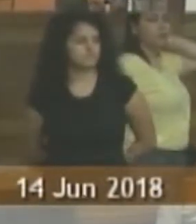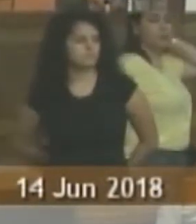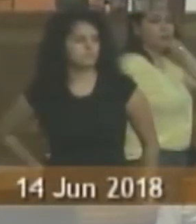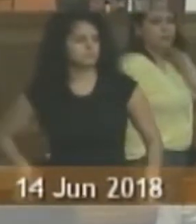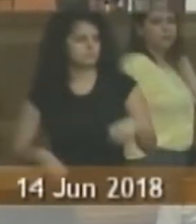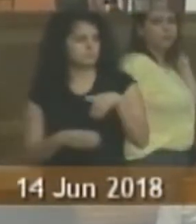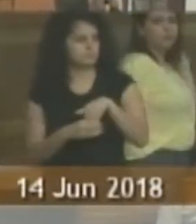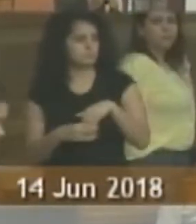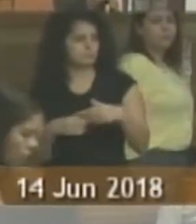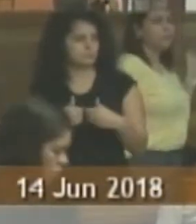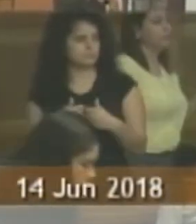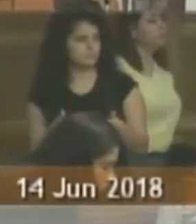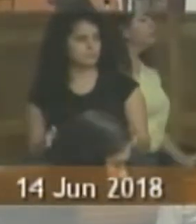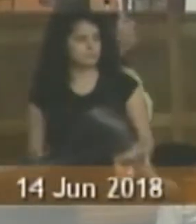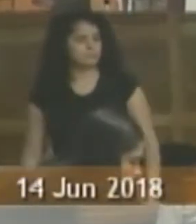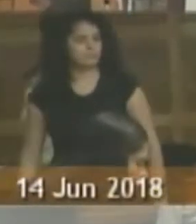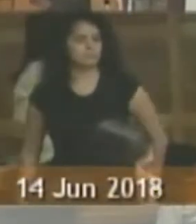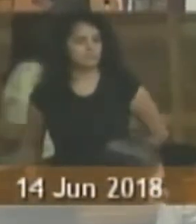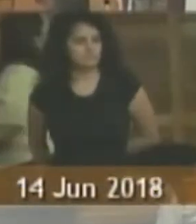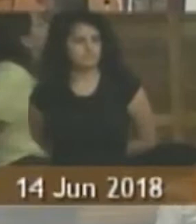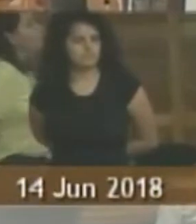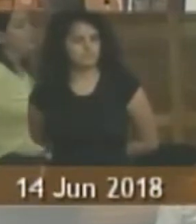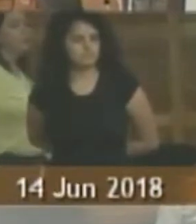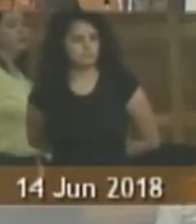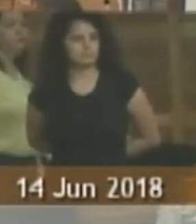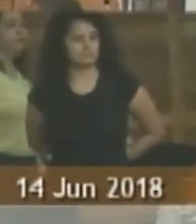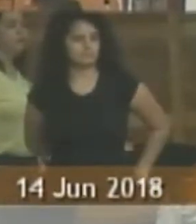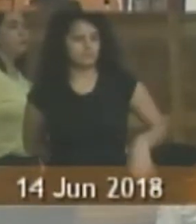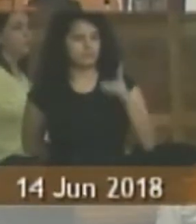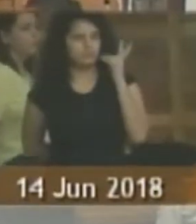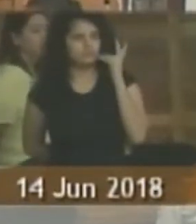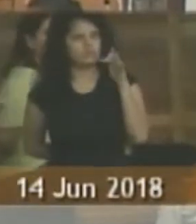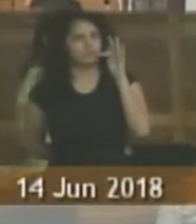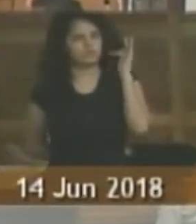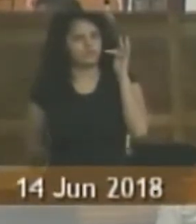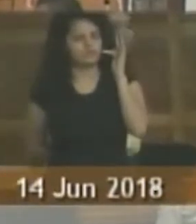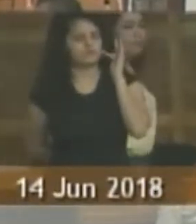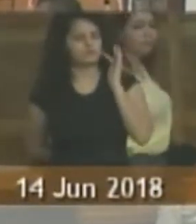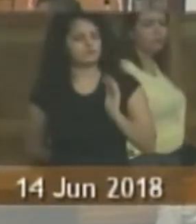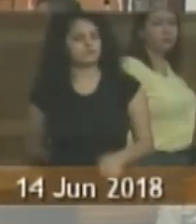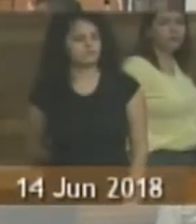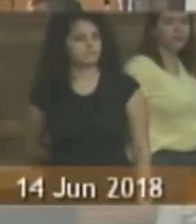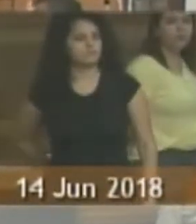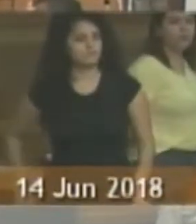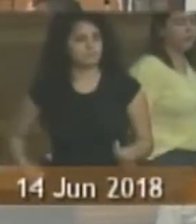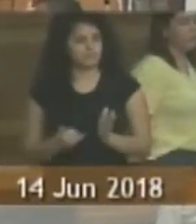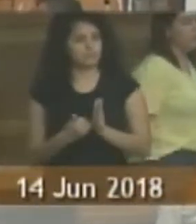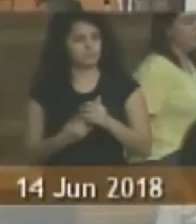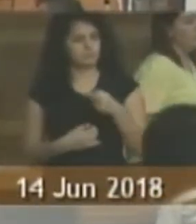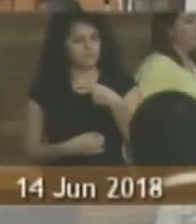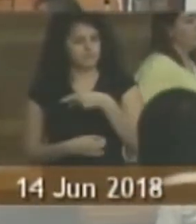Votação aberta, gente. Vereador Flavinho, requerimento de Vossa Excelência.